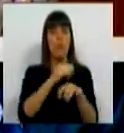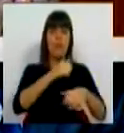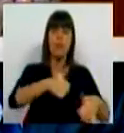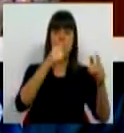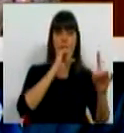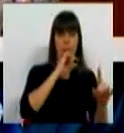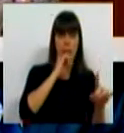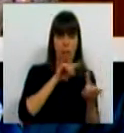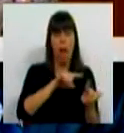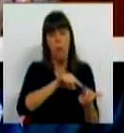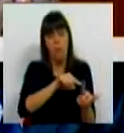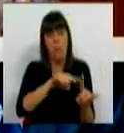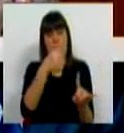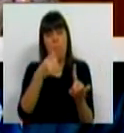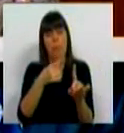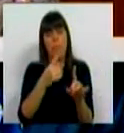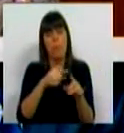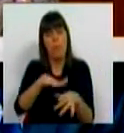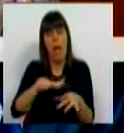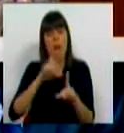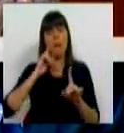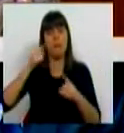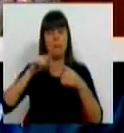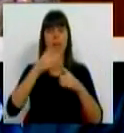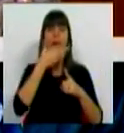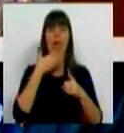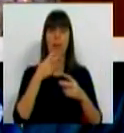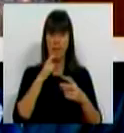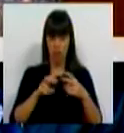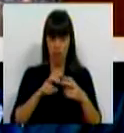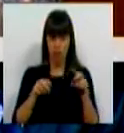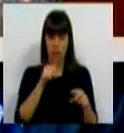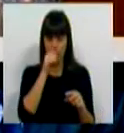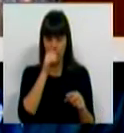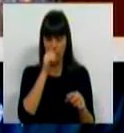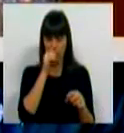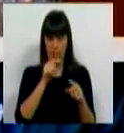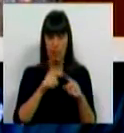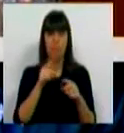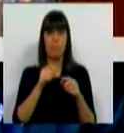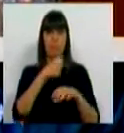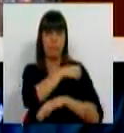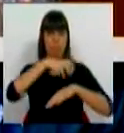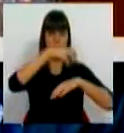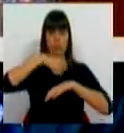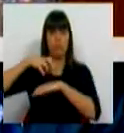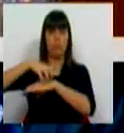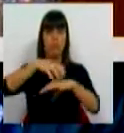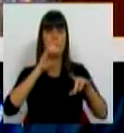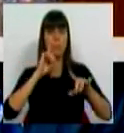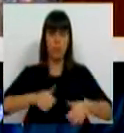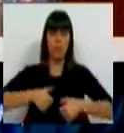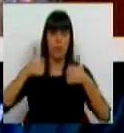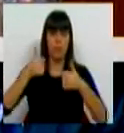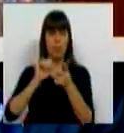cidades e aí em dois domínios fundamentais. A eficiência energética do edificado, e daí a prioridade